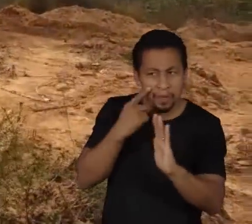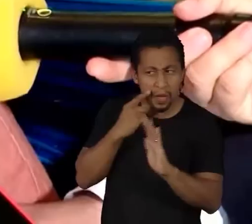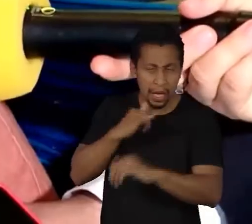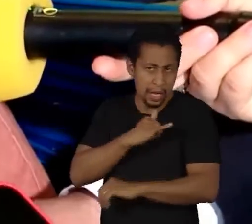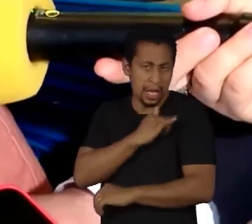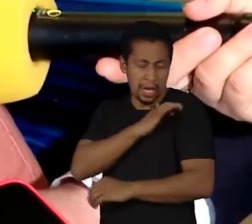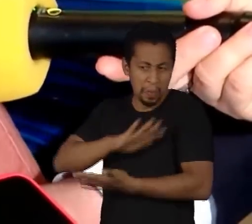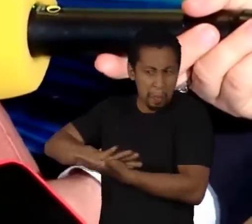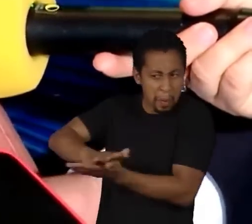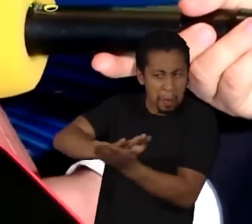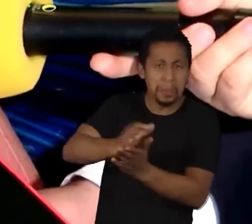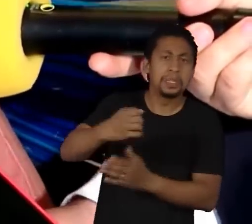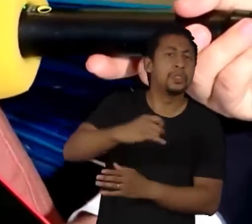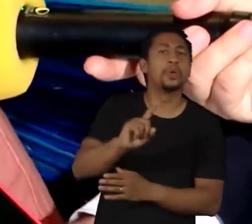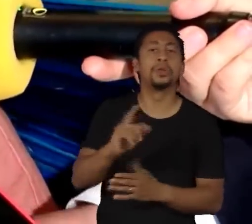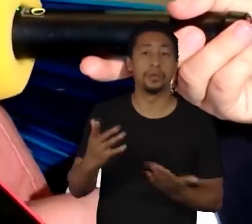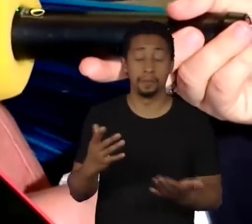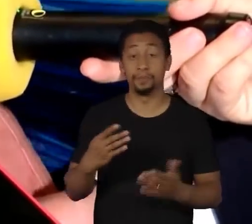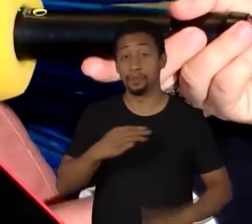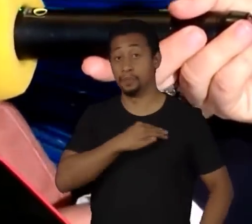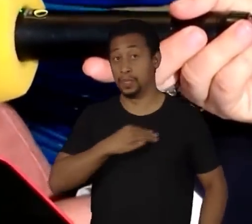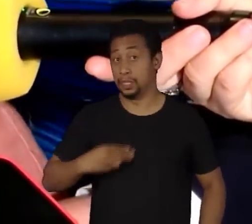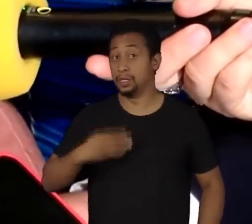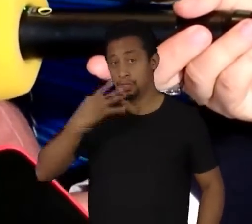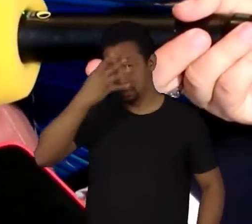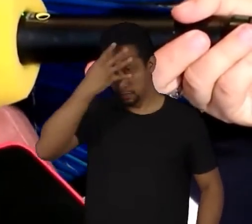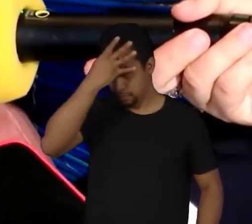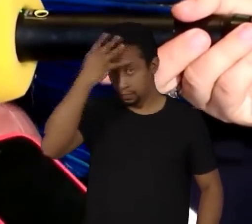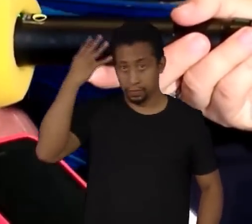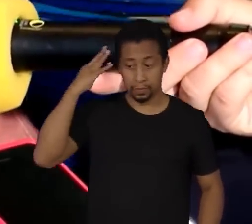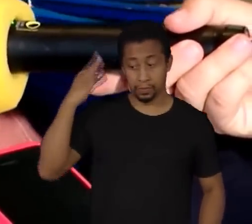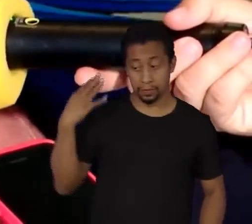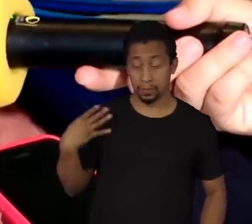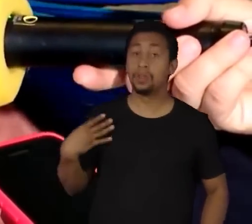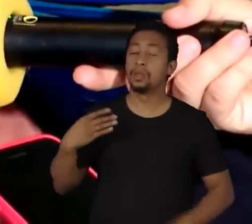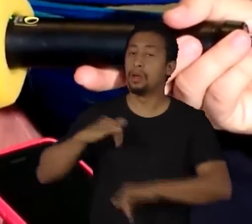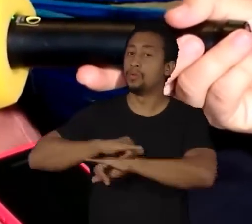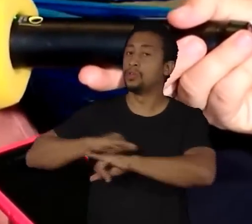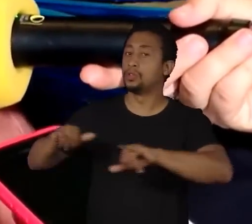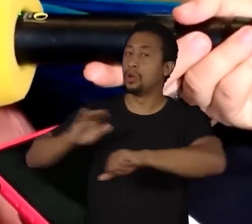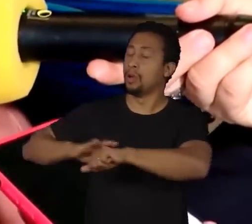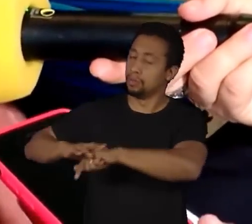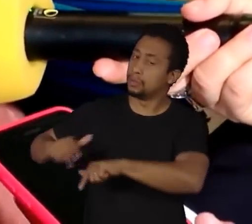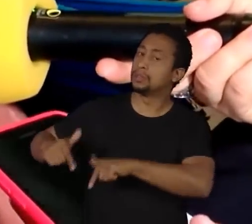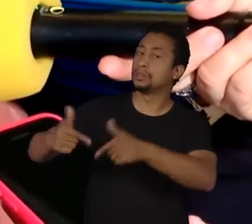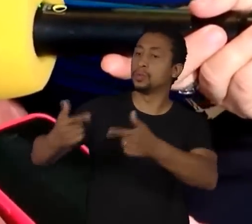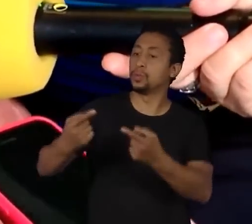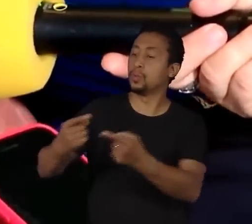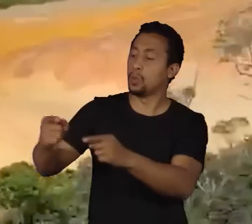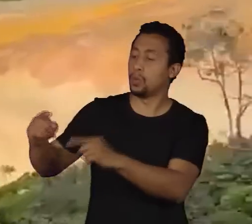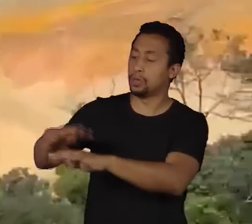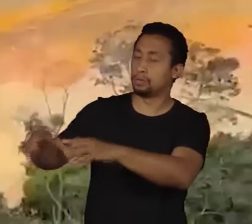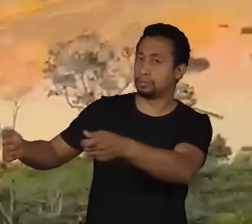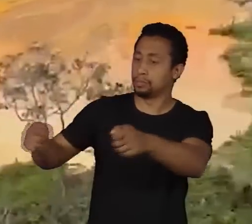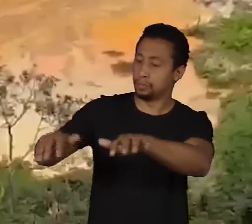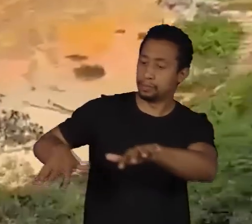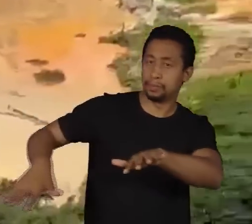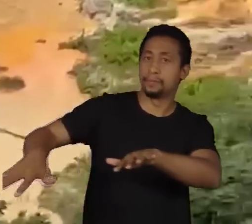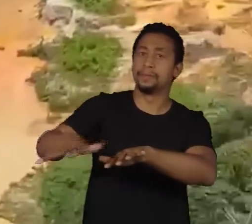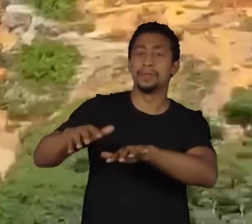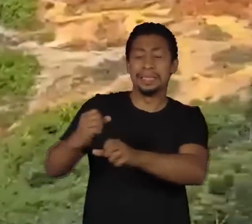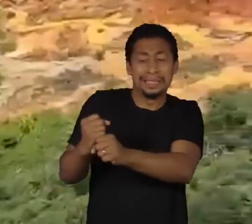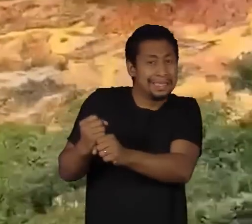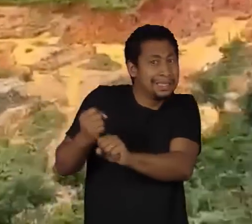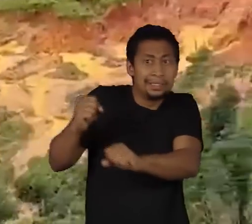Yanomami. A ministra Sônia Guajajara disse que vai reforçar as ações contra garimpeiros na reserva, maior